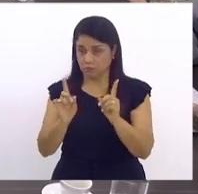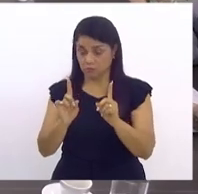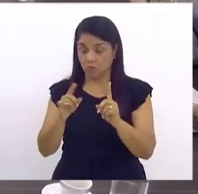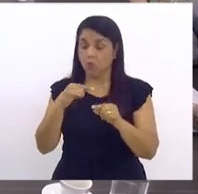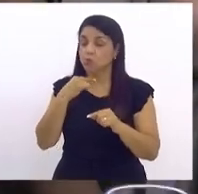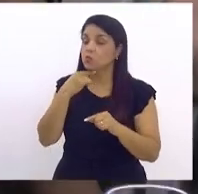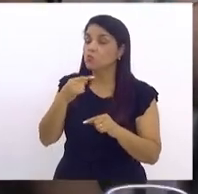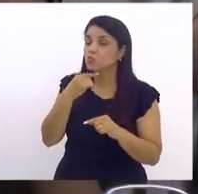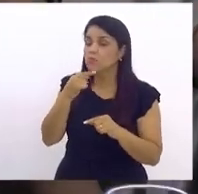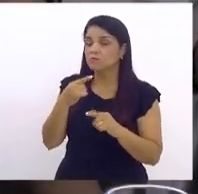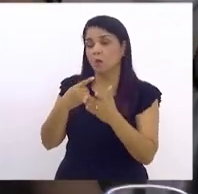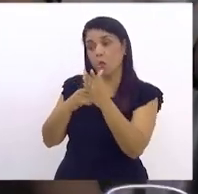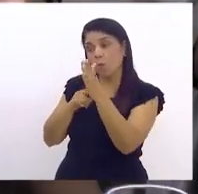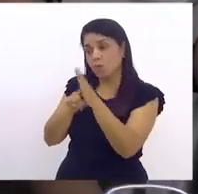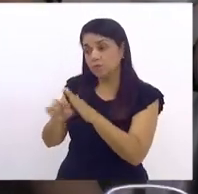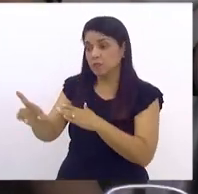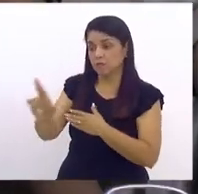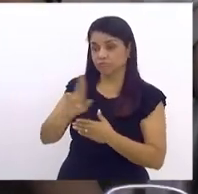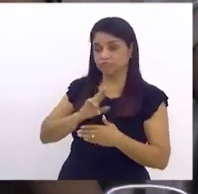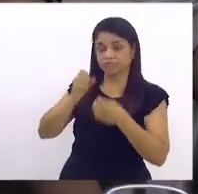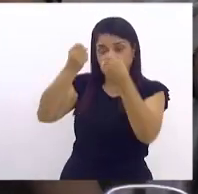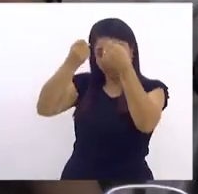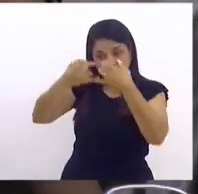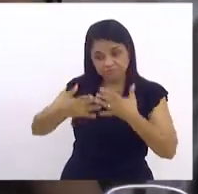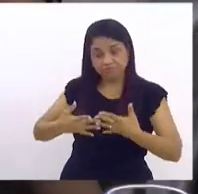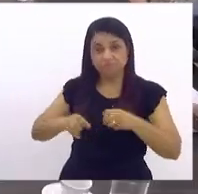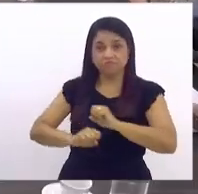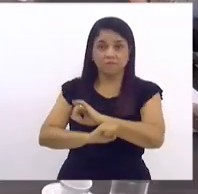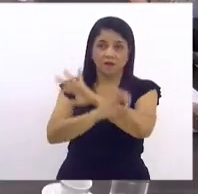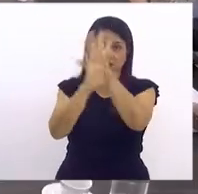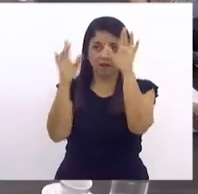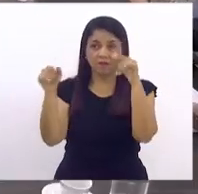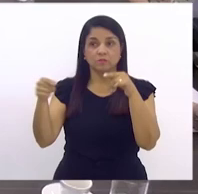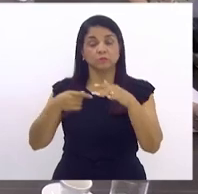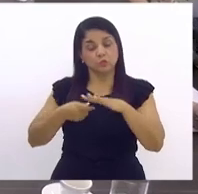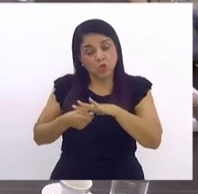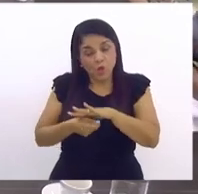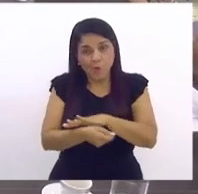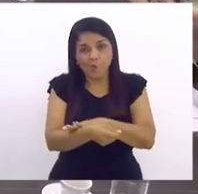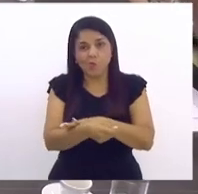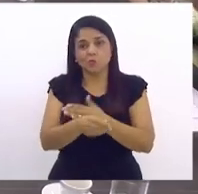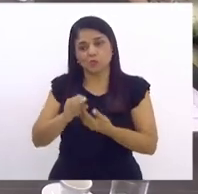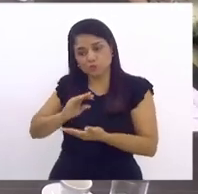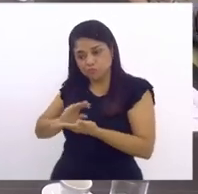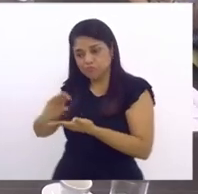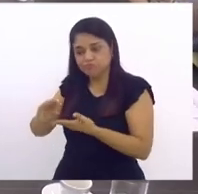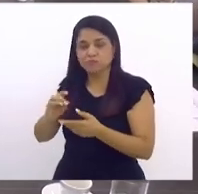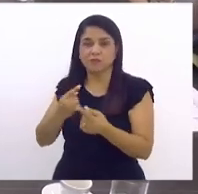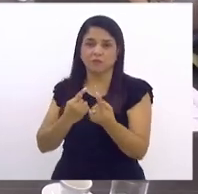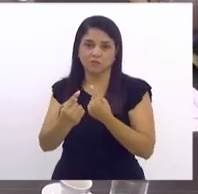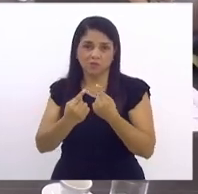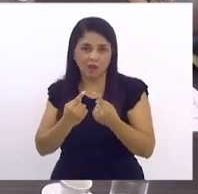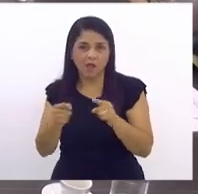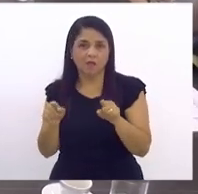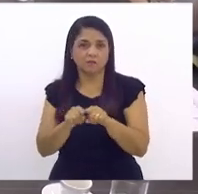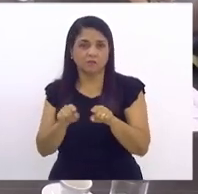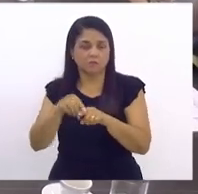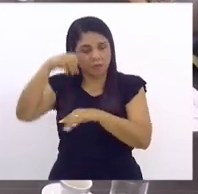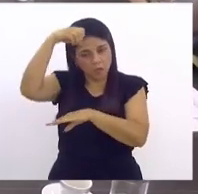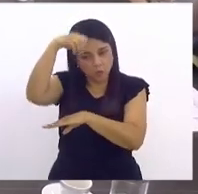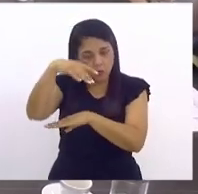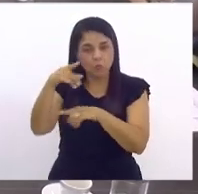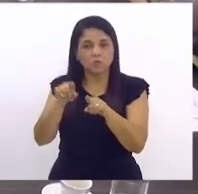ele é um estudioso, eu quis que ele esclarecesse. Inclusive, é um fundo que pode, inclusive, aplicar recursos nas estradas, rodovias estaduais.